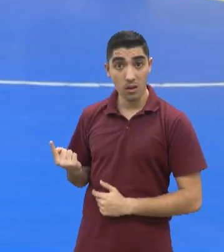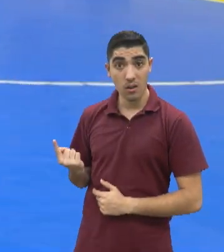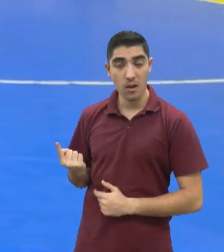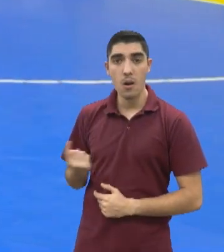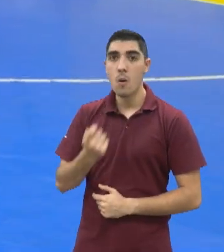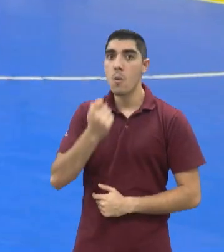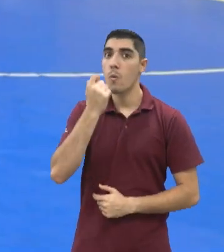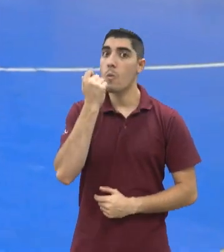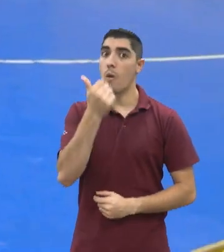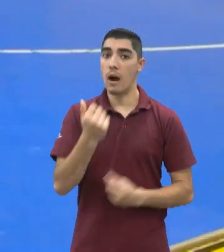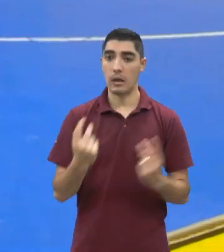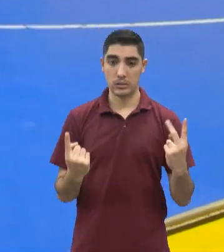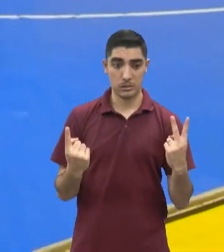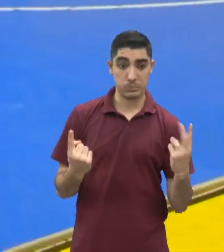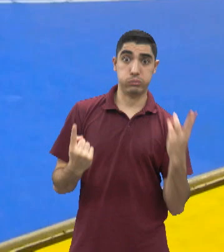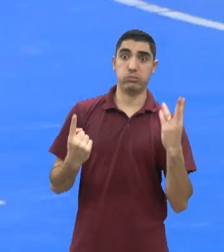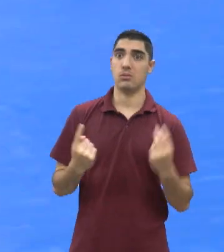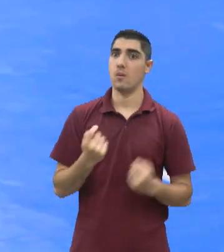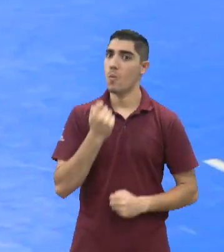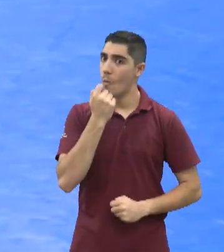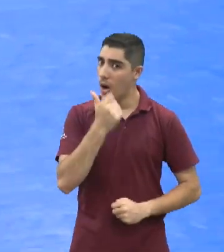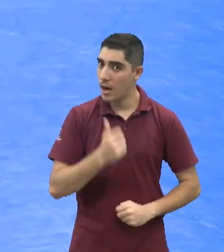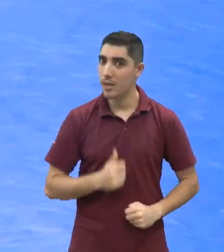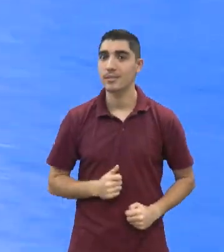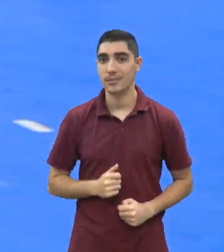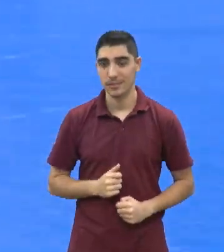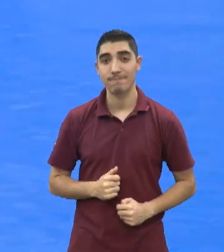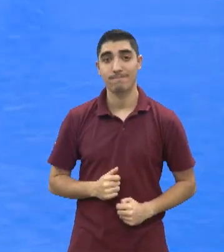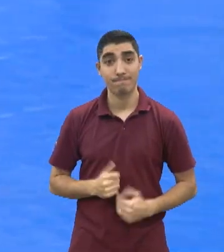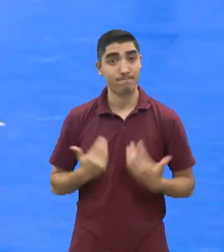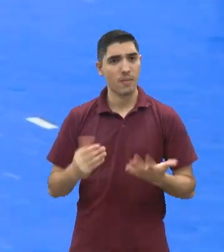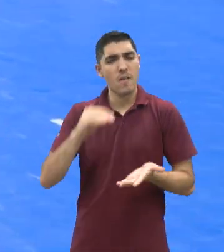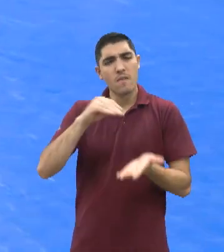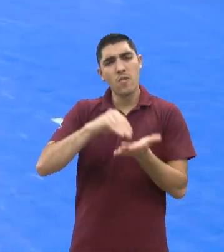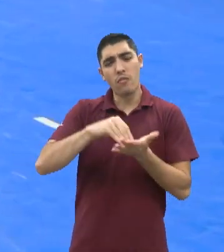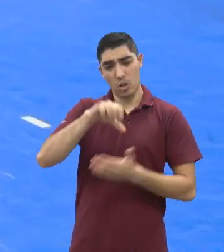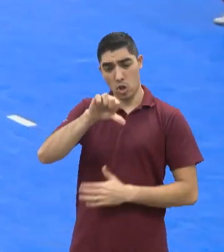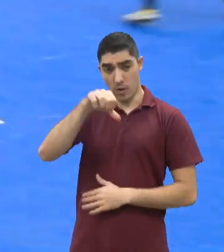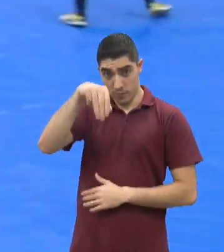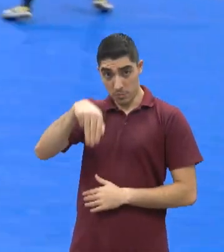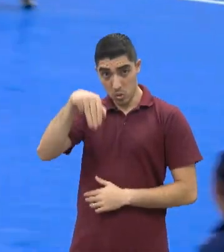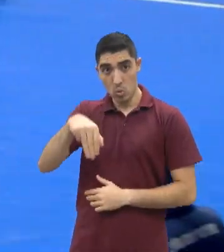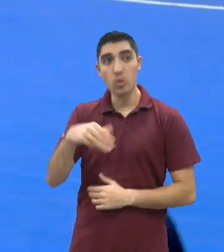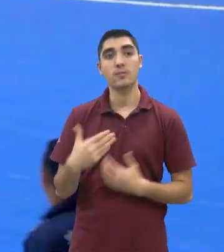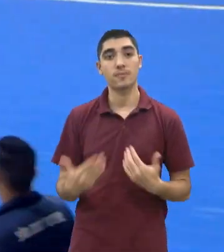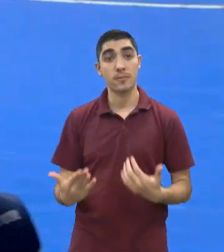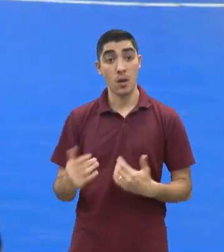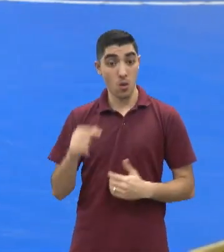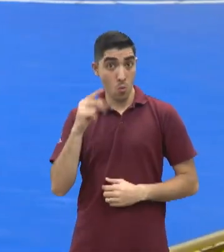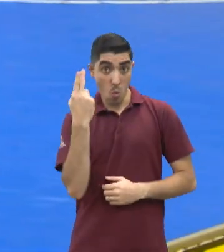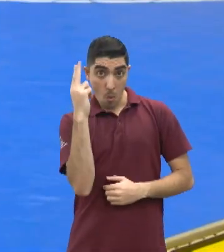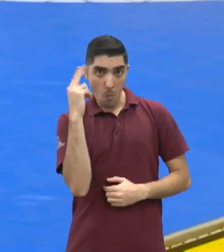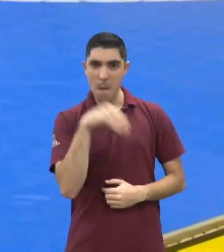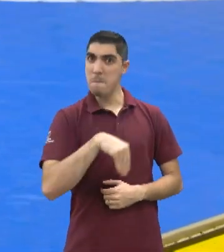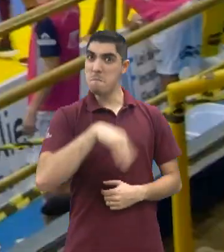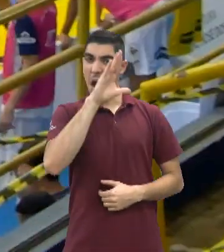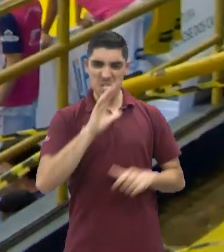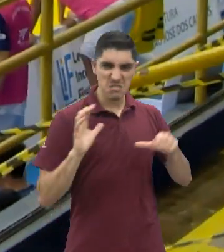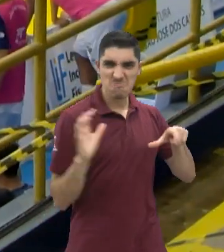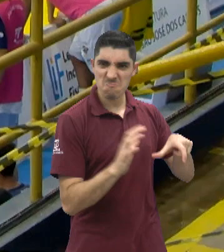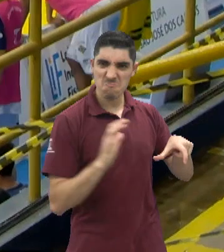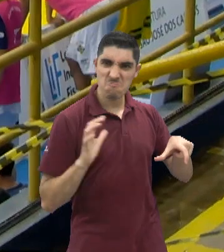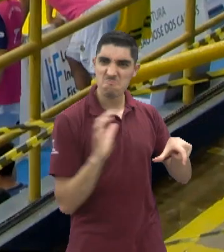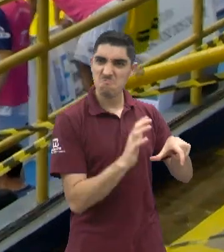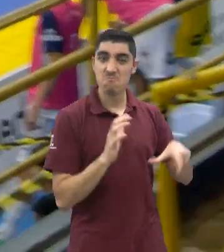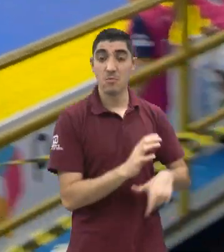quase sai o terceiro do Umuarama. Faltando 9 minutos para o fim, era o Umuarama que ditava o ritmo do jogo,